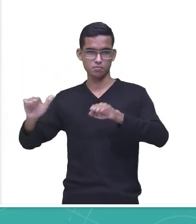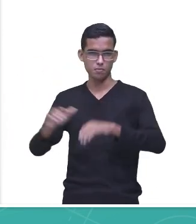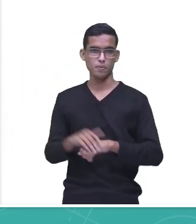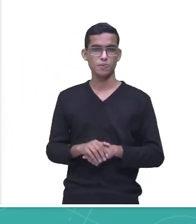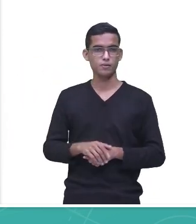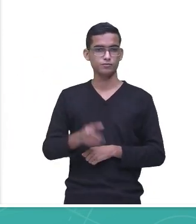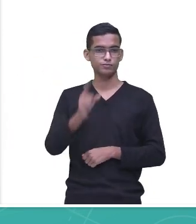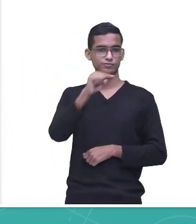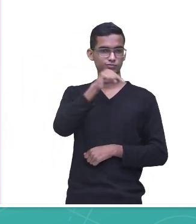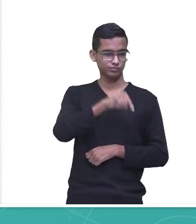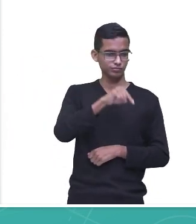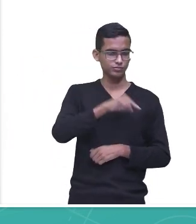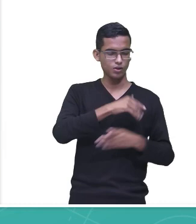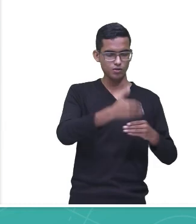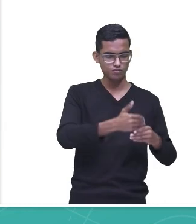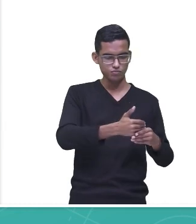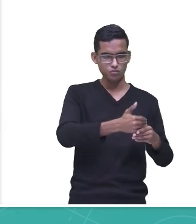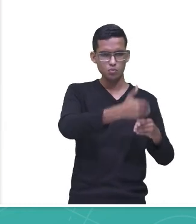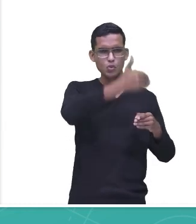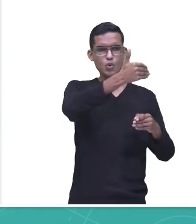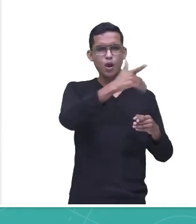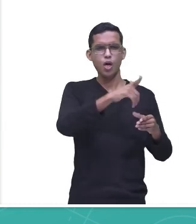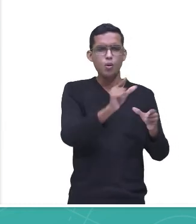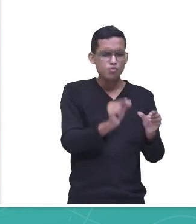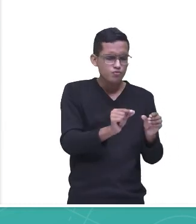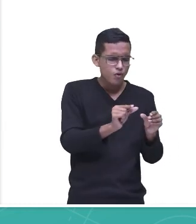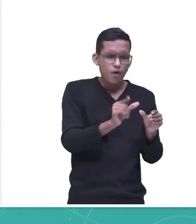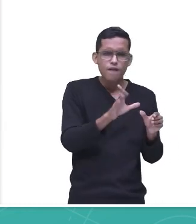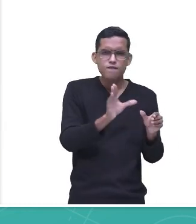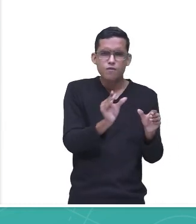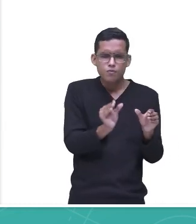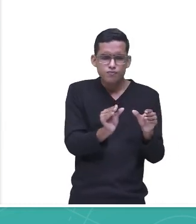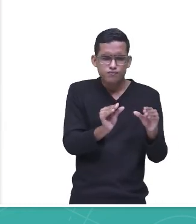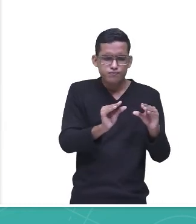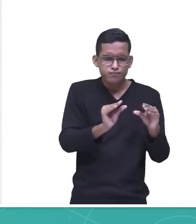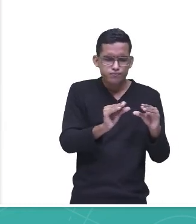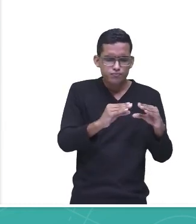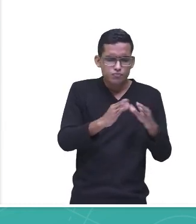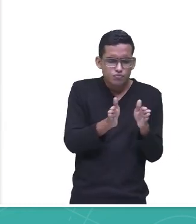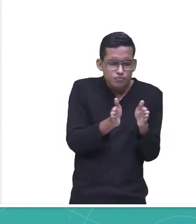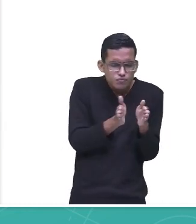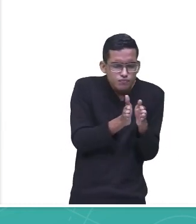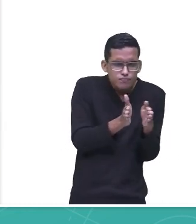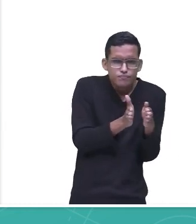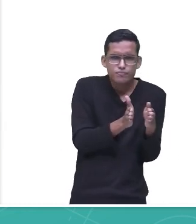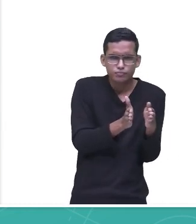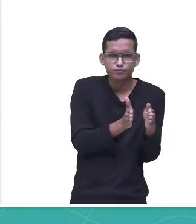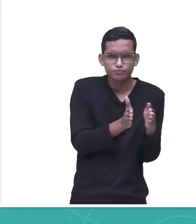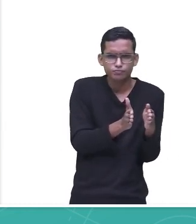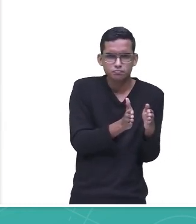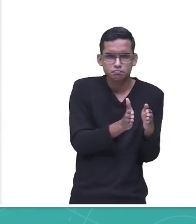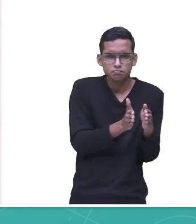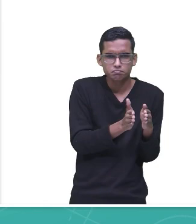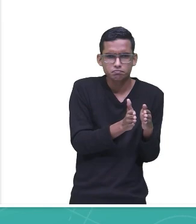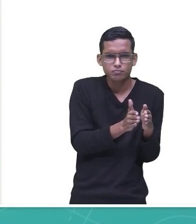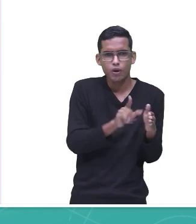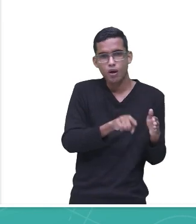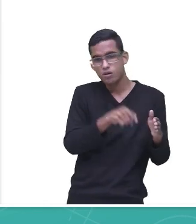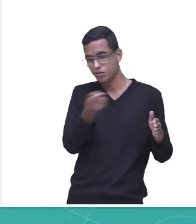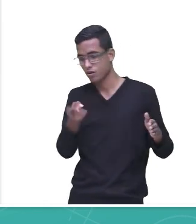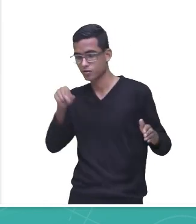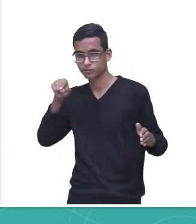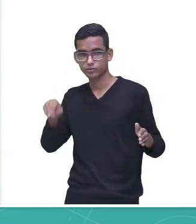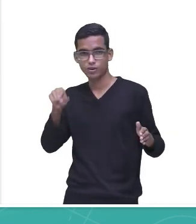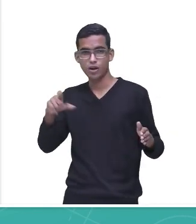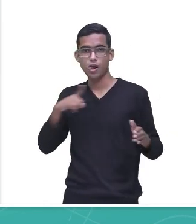muito finas, bem mais finas do que na românica. Isso porque no período românico era